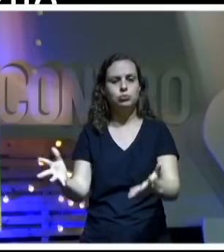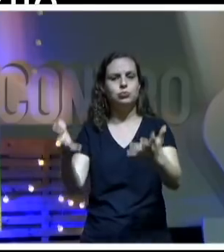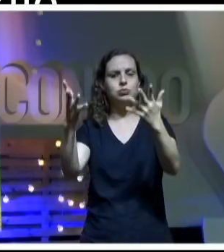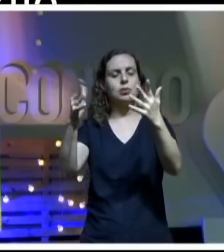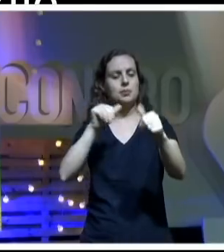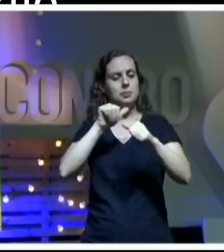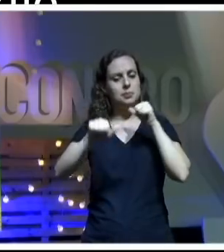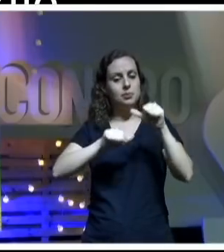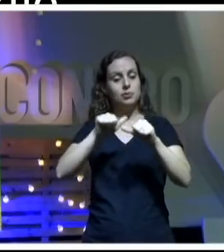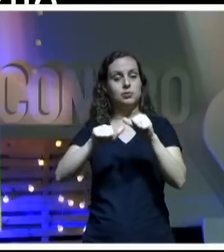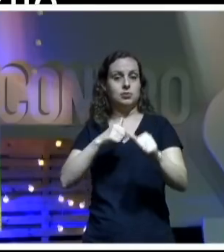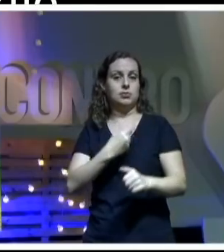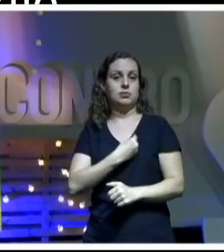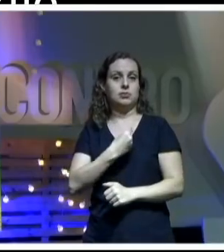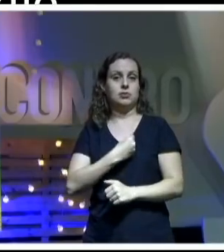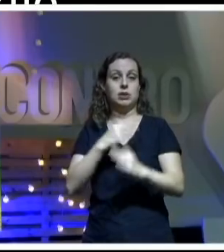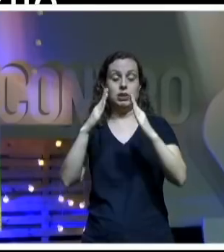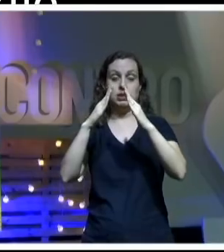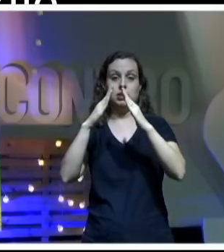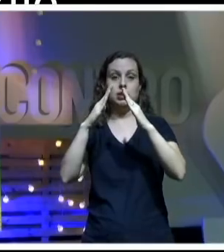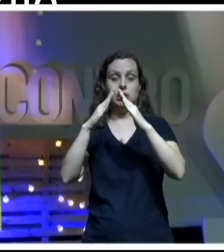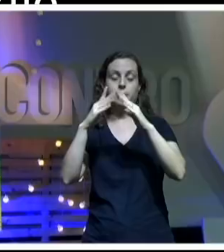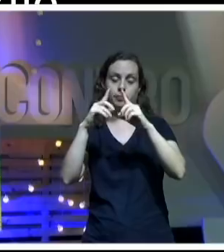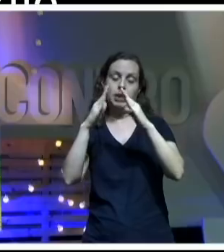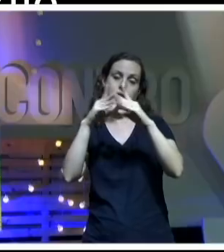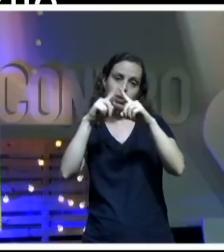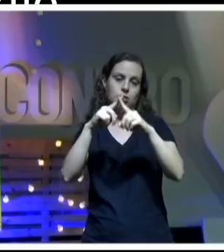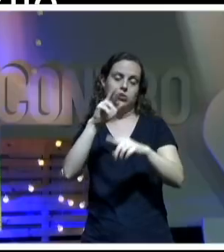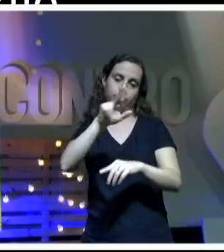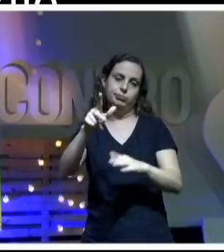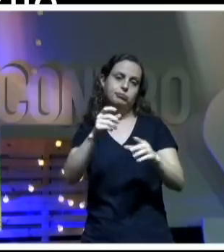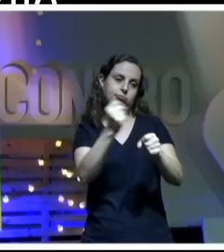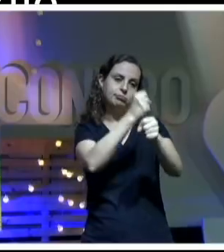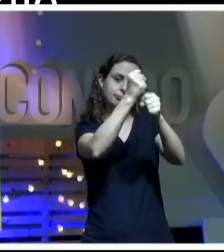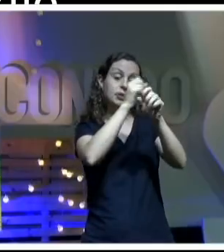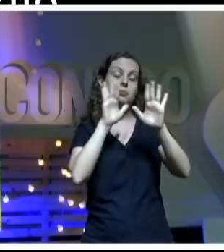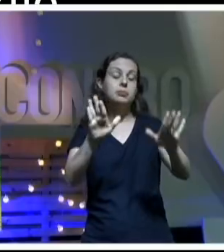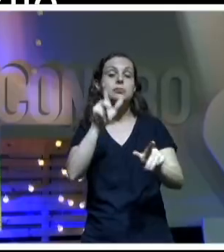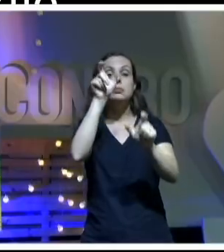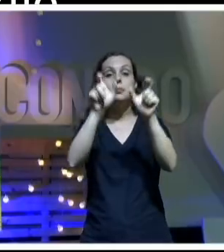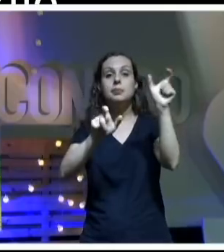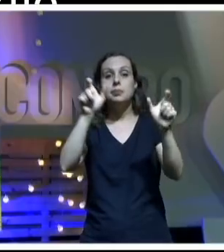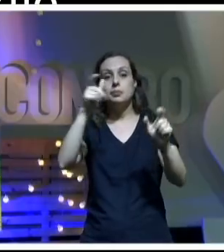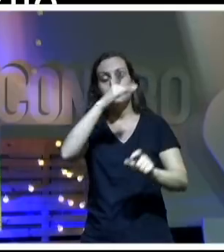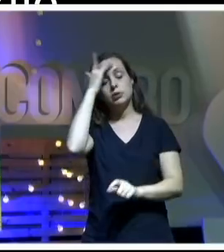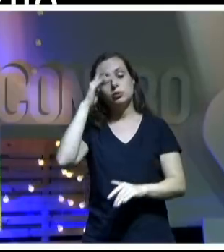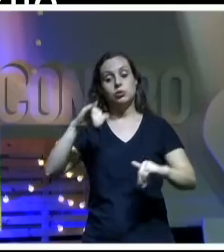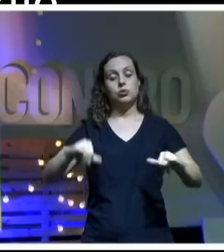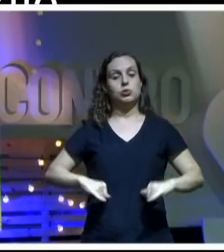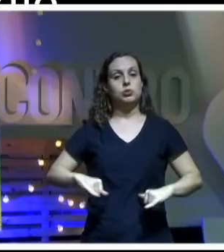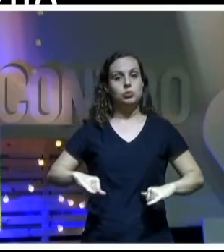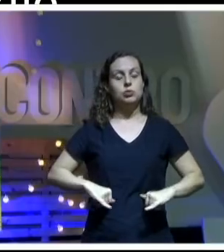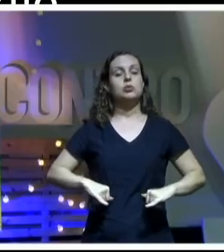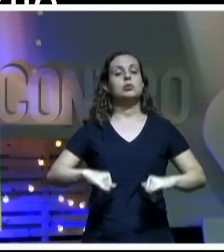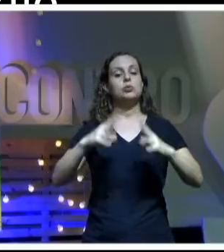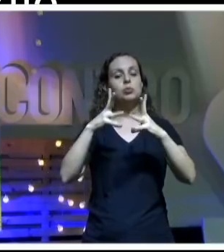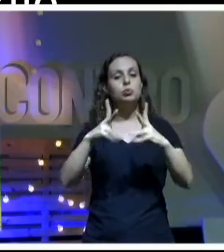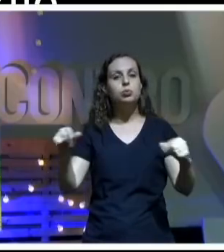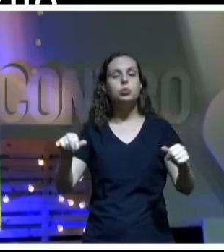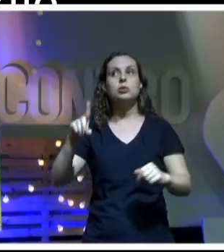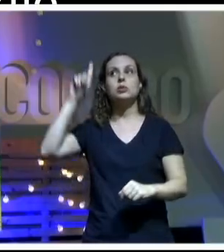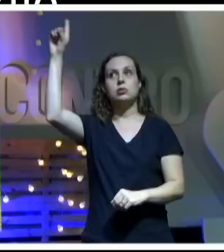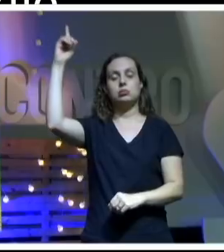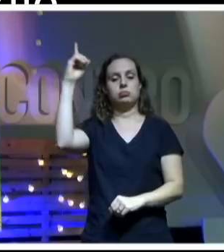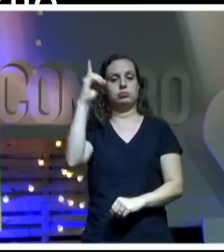igreja não um prédio mas o povo de deus falando e agindo e talvez sofrendo é o lugar em que deus e o